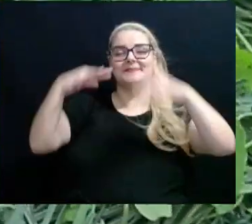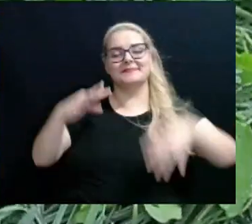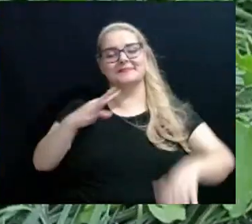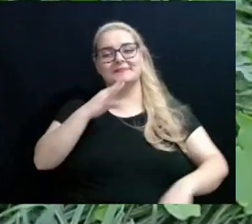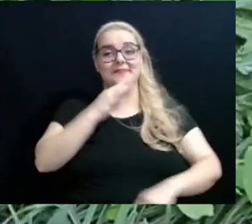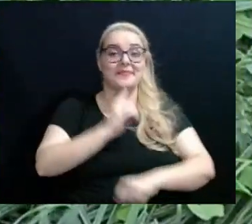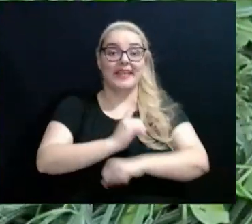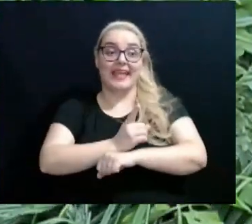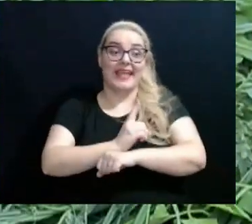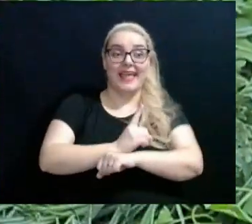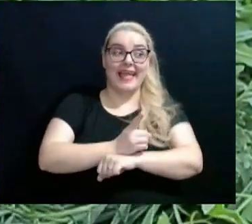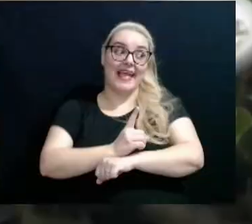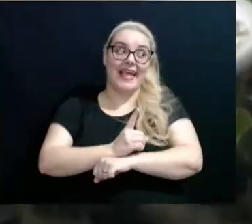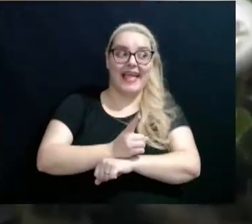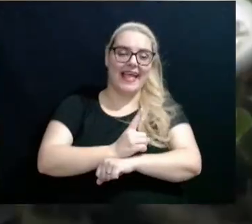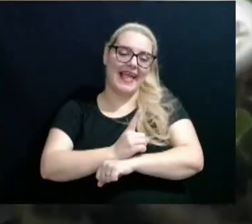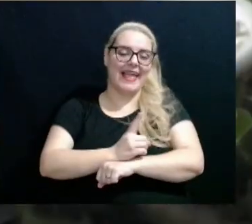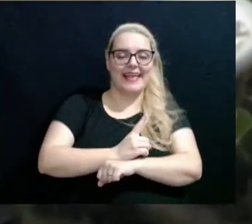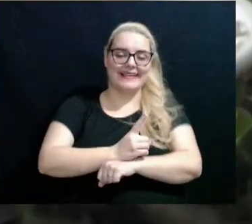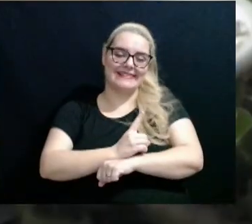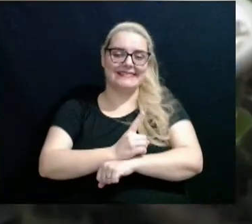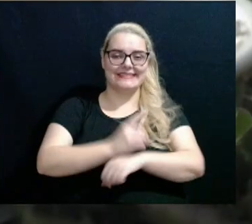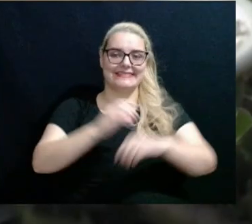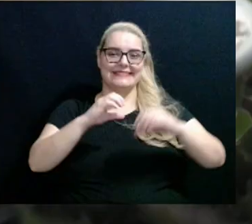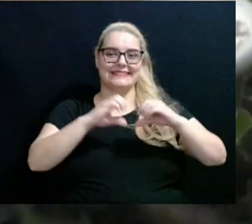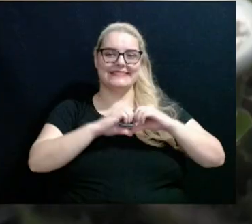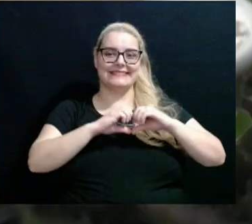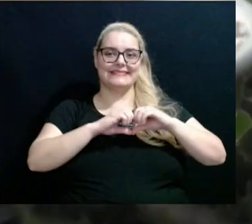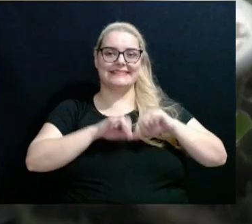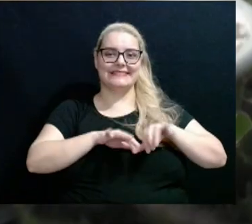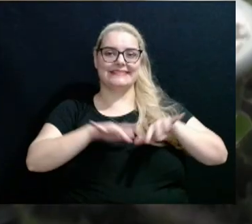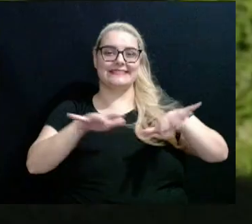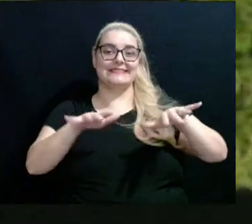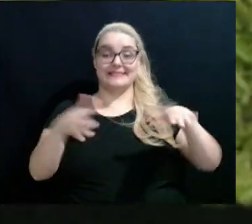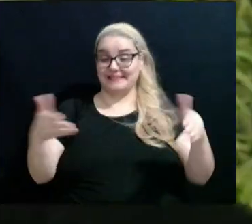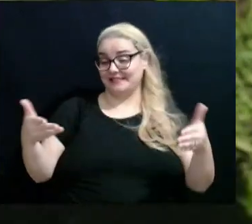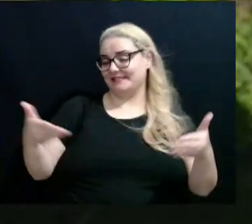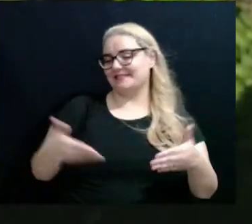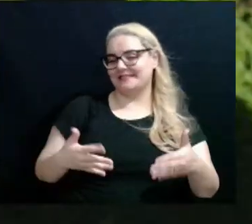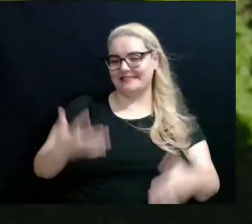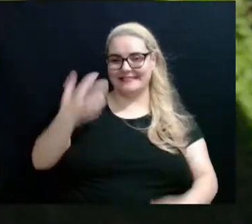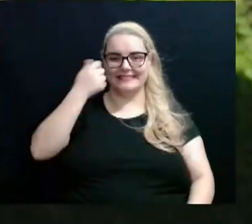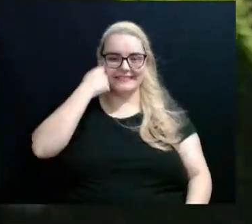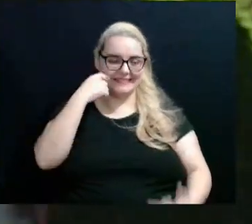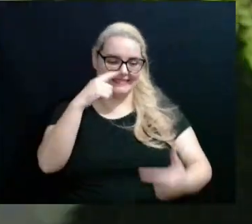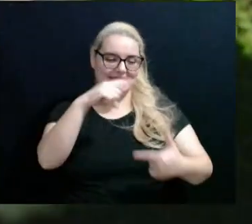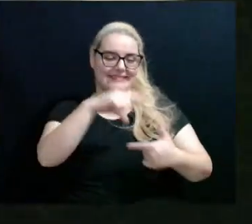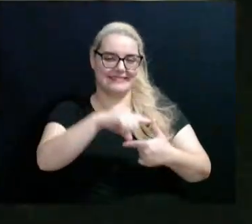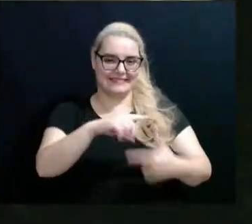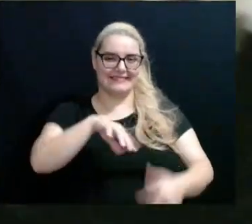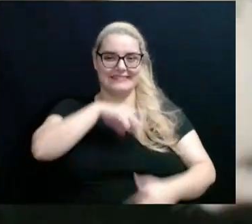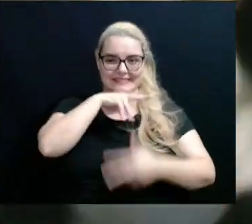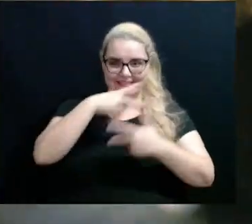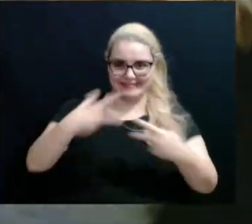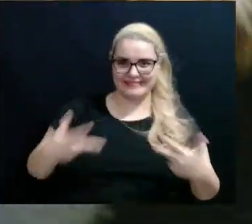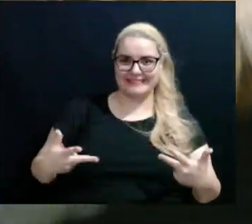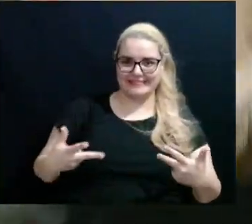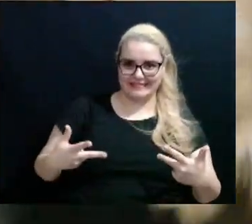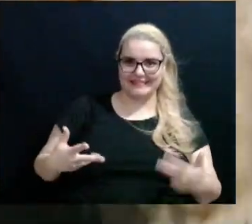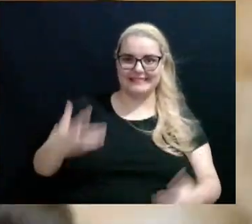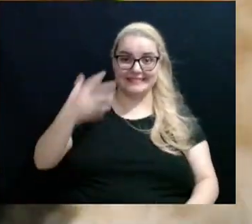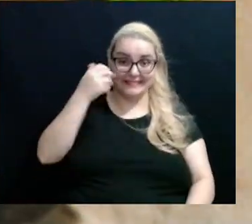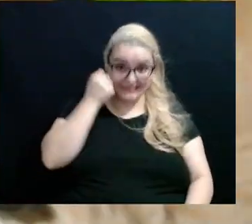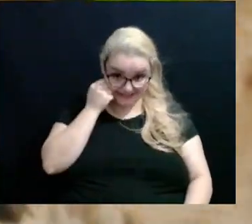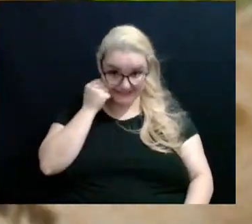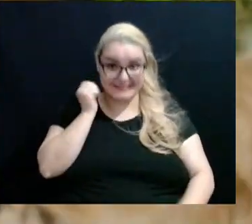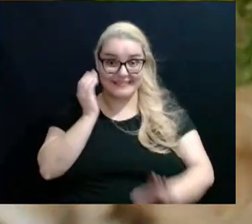rabinhos abanando e muito amor para dar. Está no ar o Adote um Bichinho, a chance de encontrar o